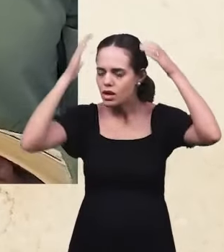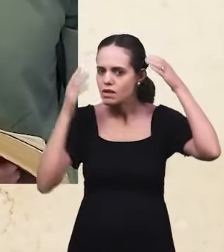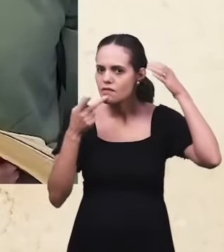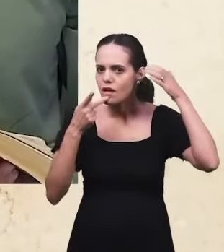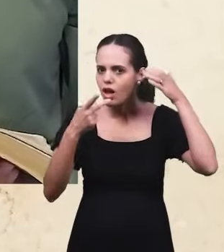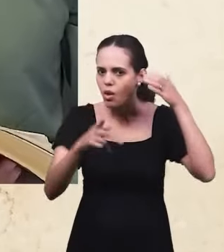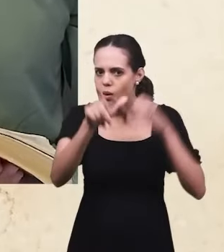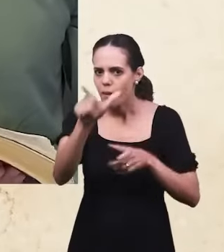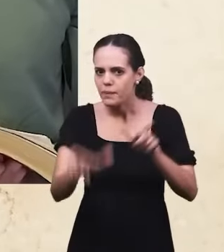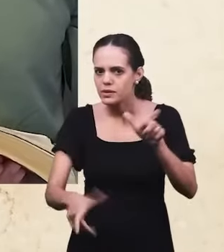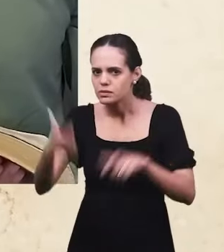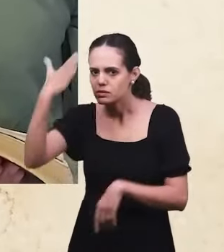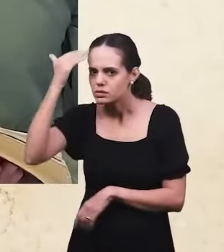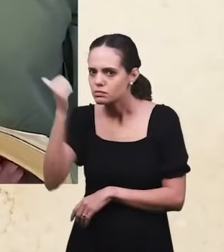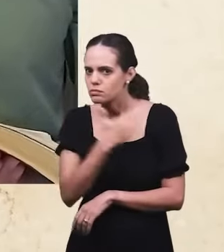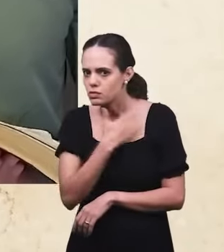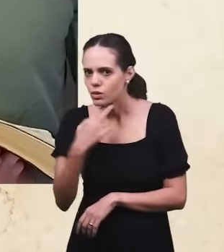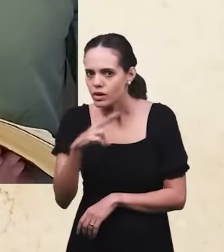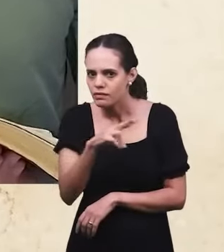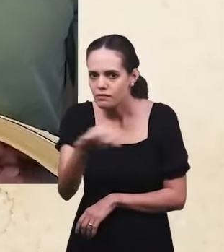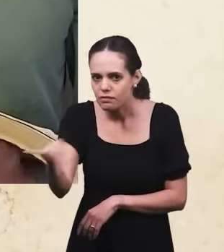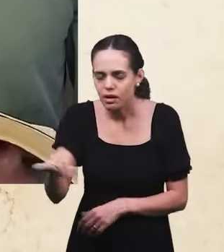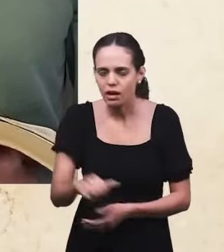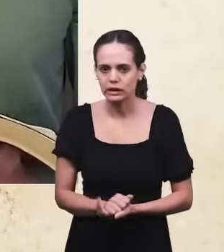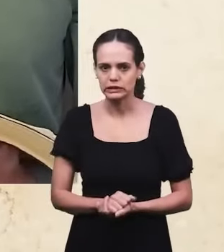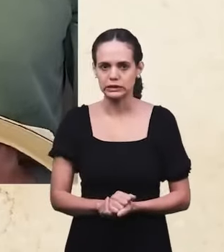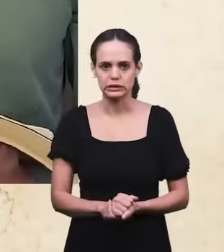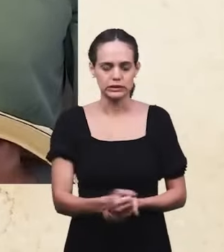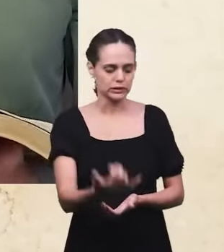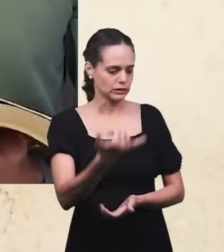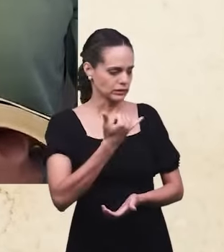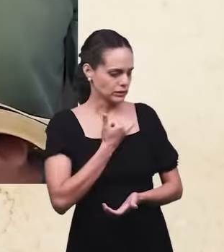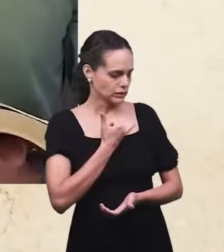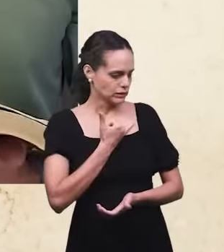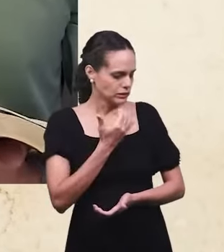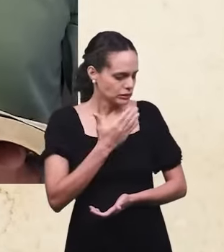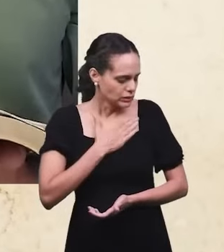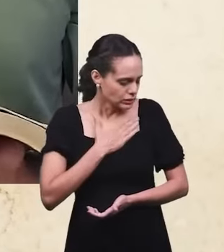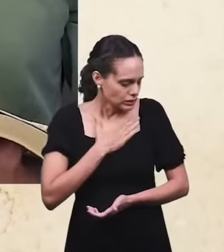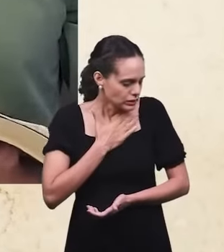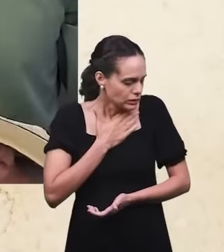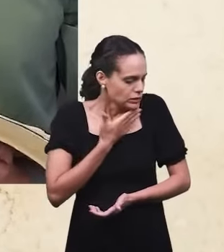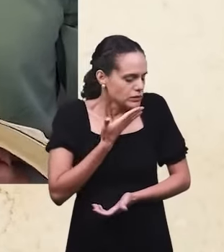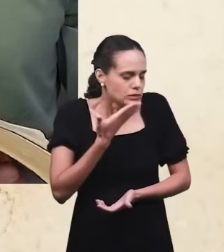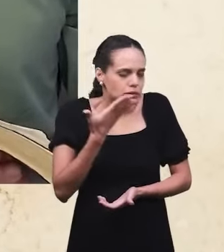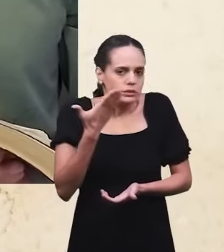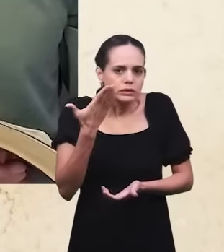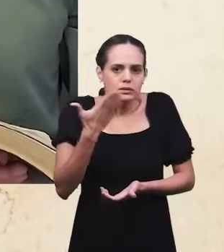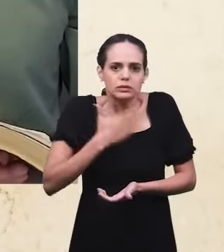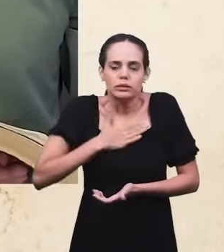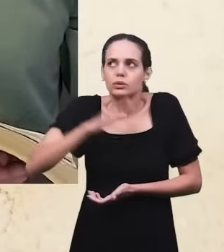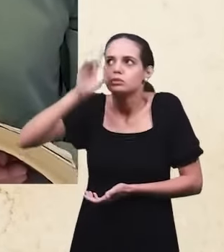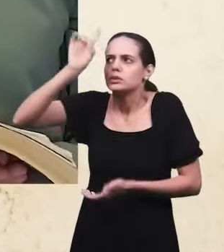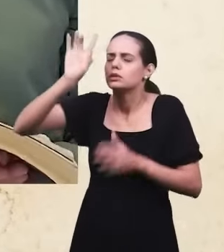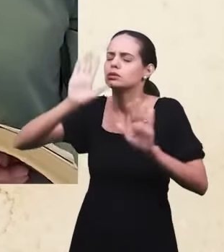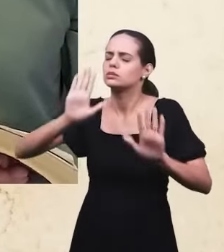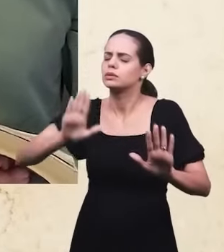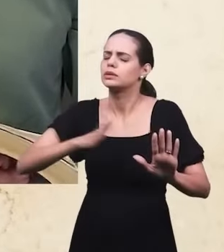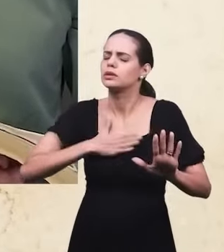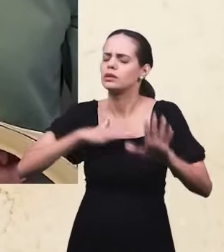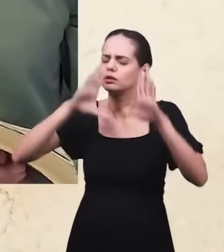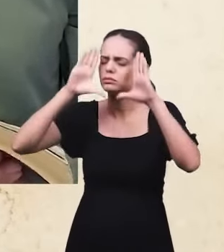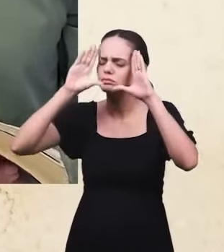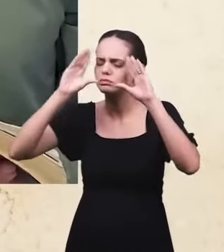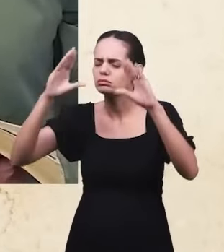estava incluído, seriam mortos. E ele recebeu essa notícia, tomou um susto, mas ele se posicionou porque ele